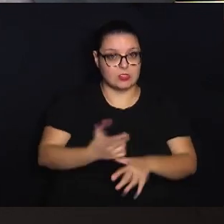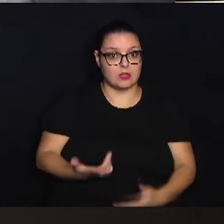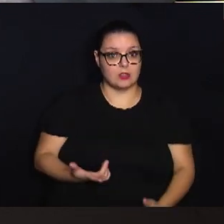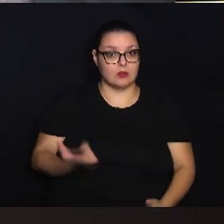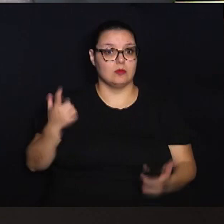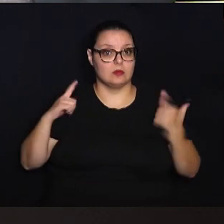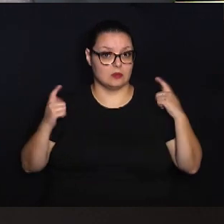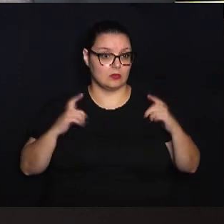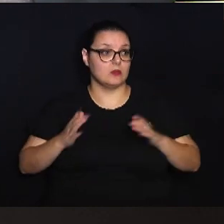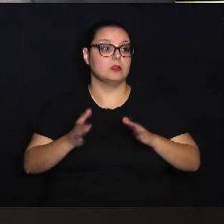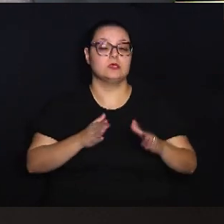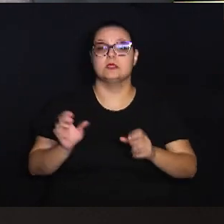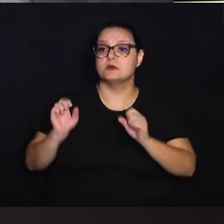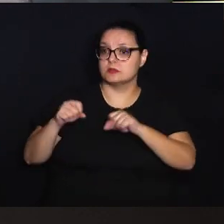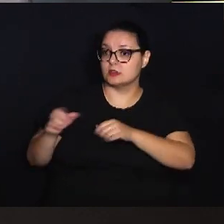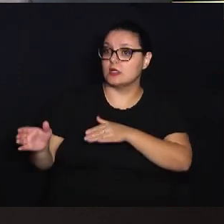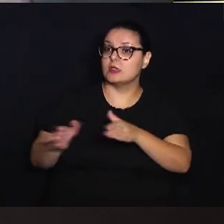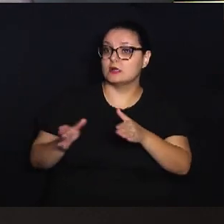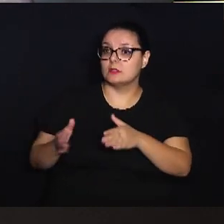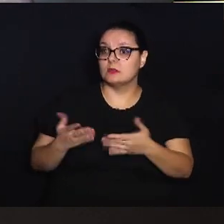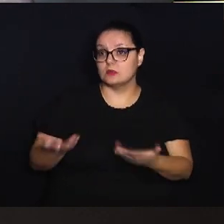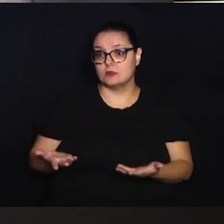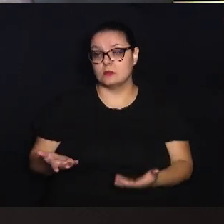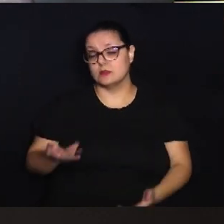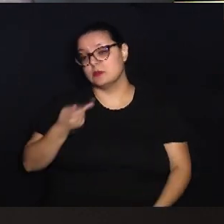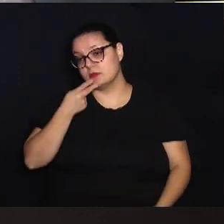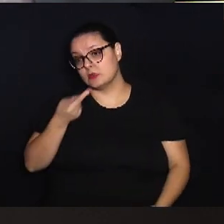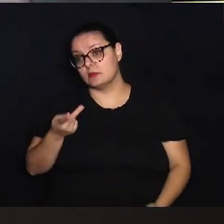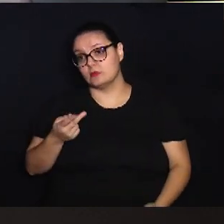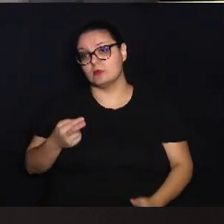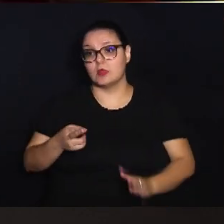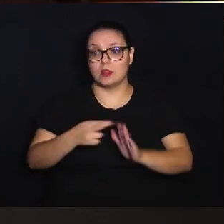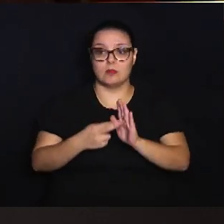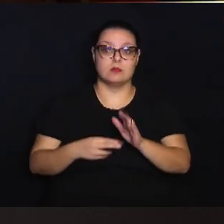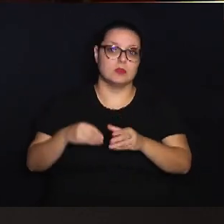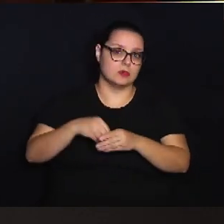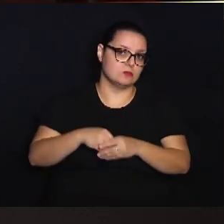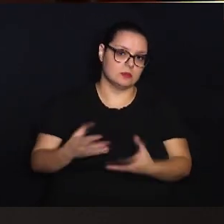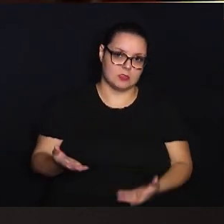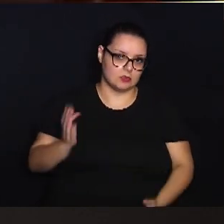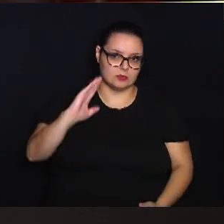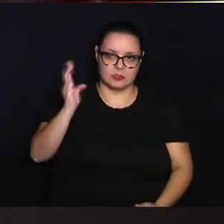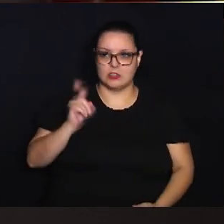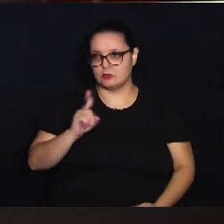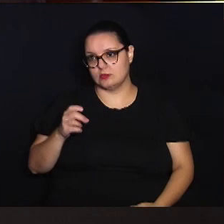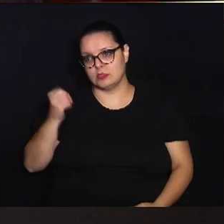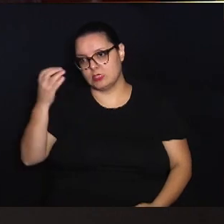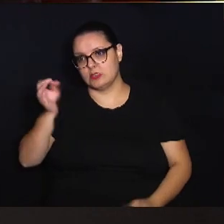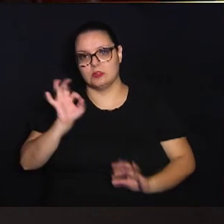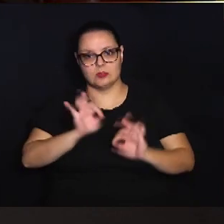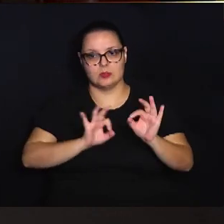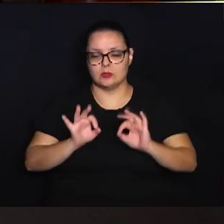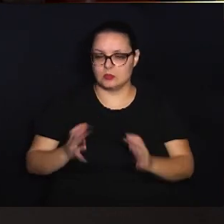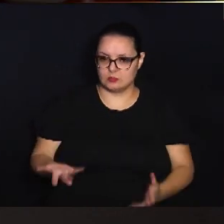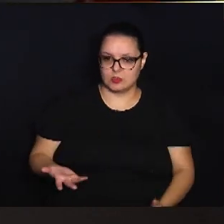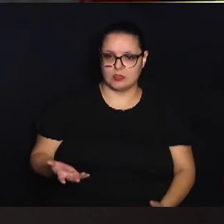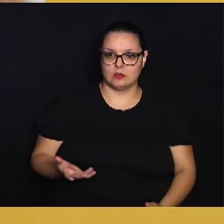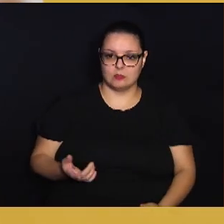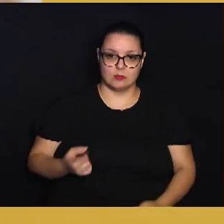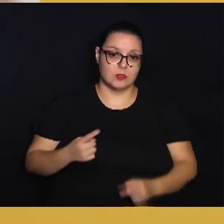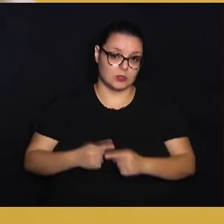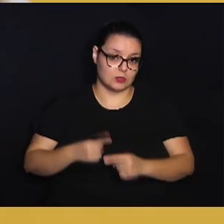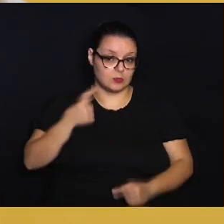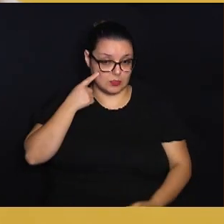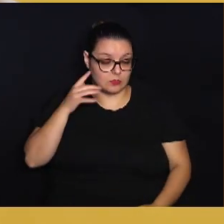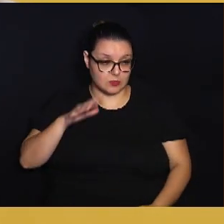de lazer acessíveis, né? Acessíveis, exatamente, né? E digamos, para um roteiro mais interno, eu não viajei, né, não planejei,